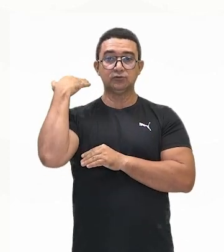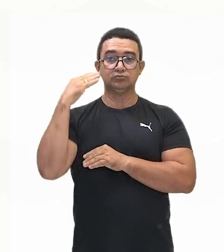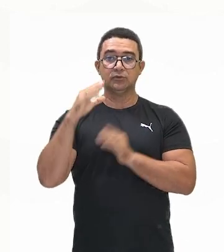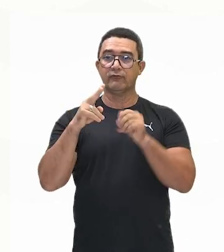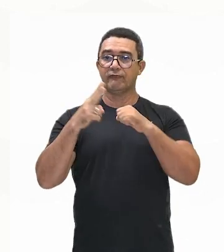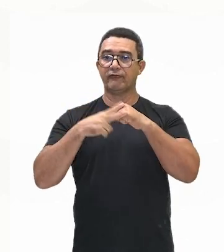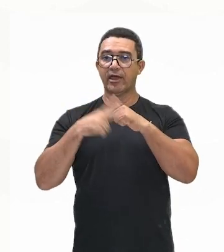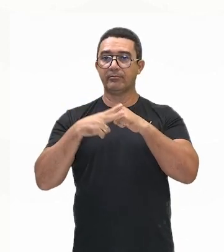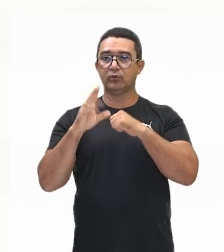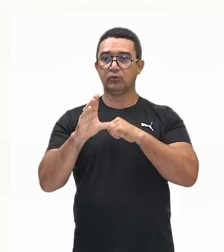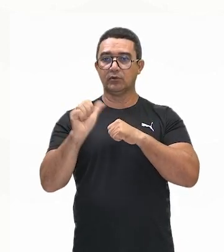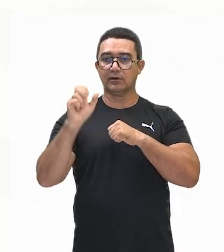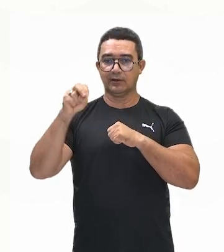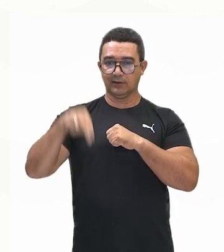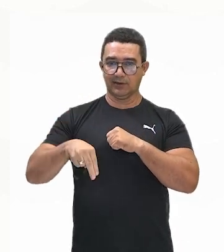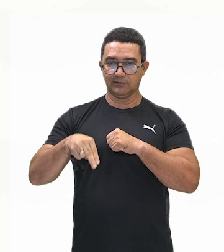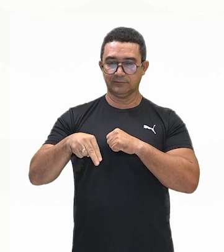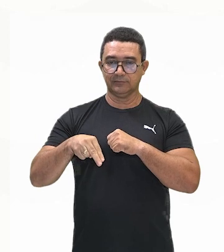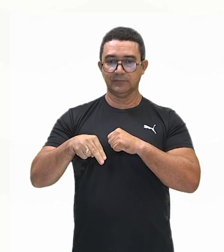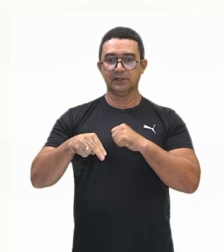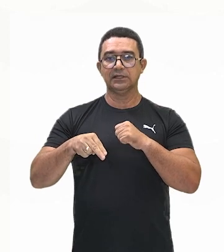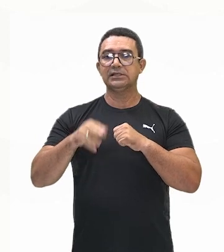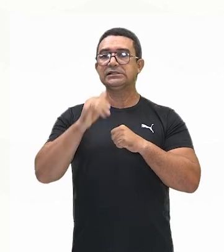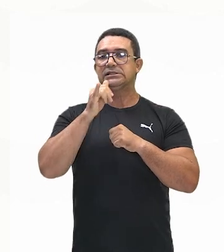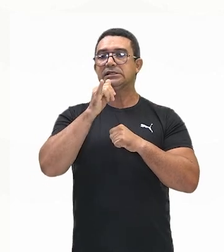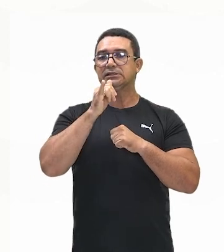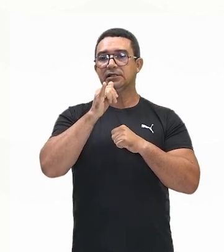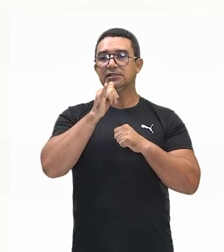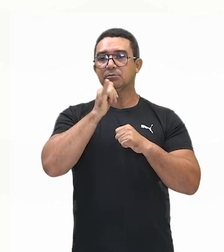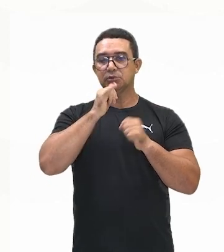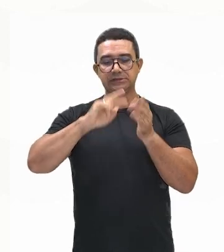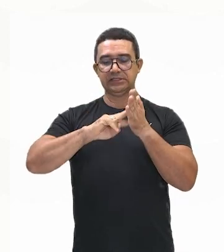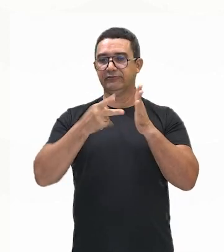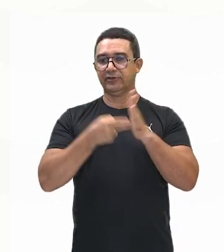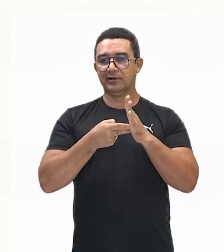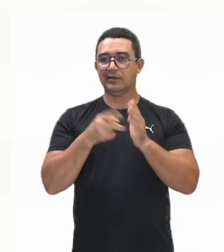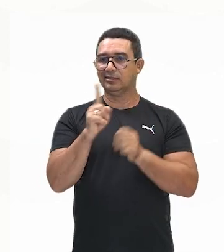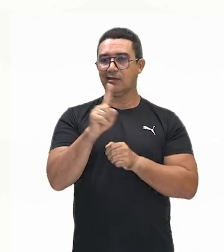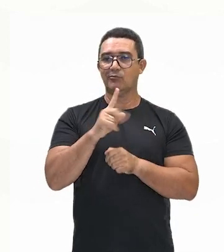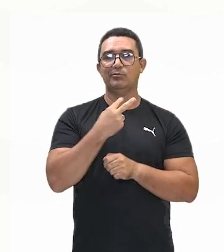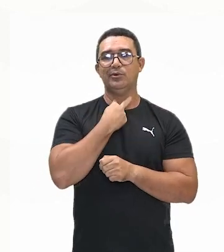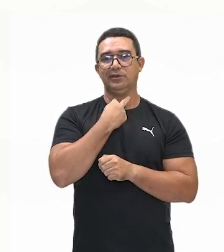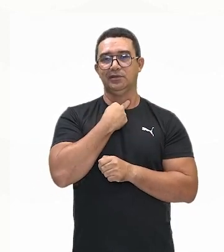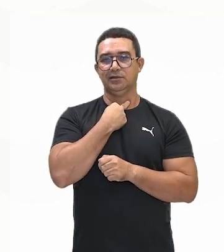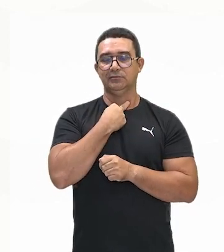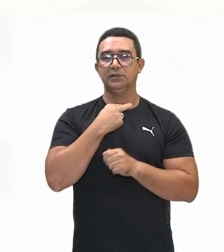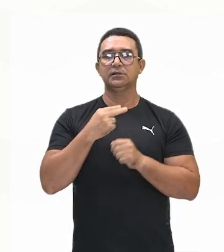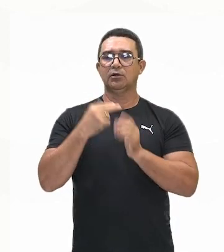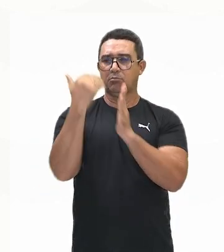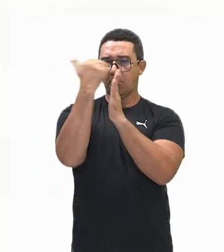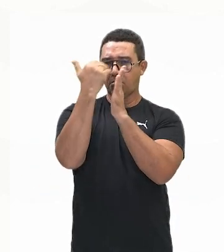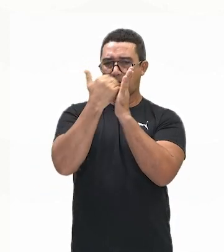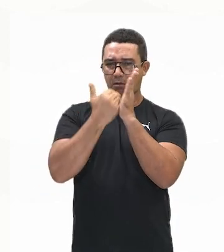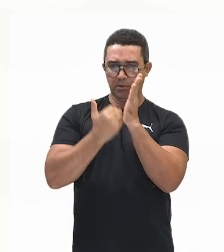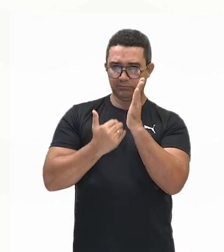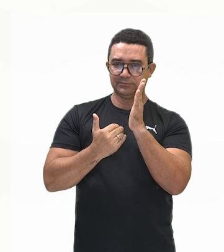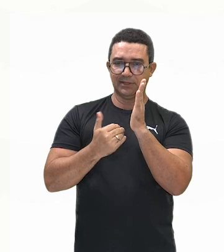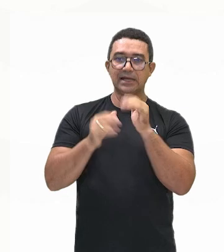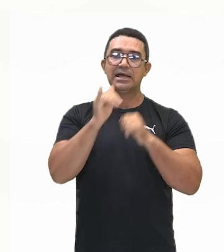não pode, could not, não poderia, tá? Could not, couldn't. Então, todos esses exemplos. Na forma